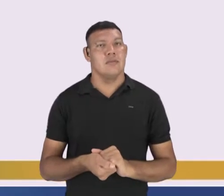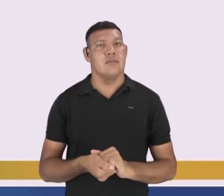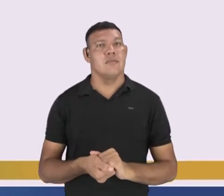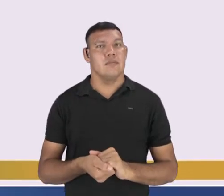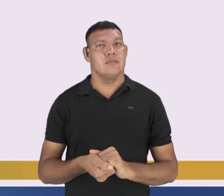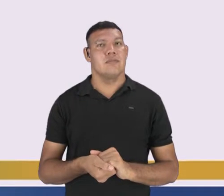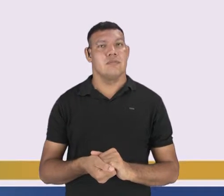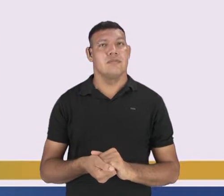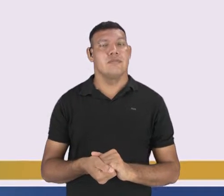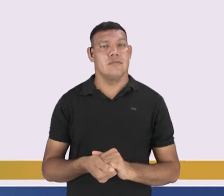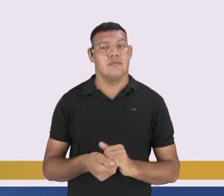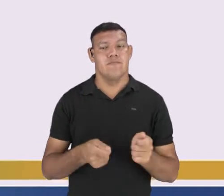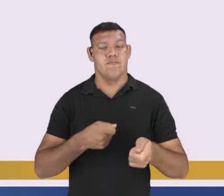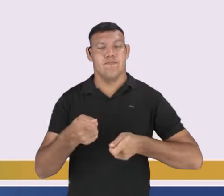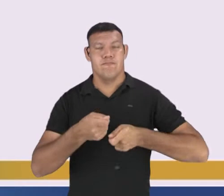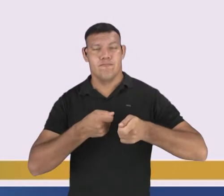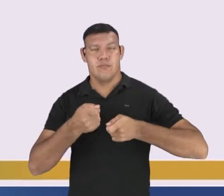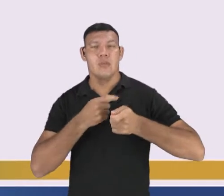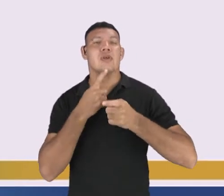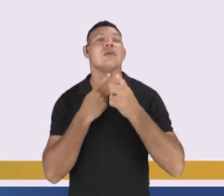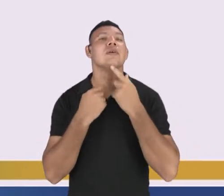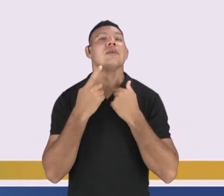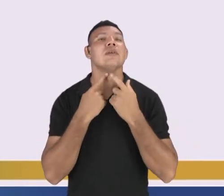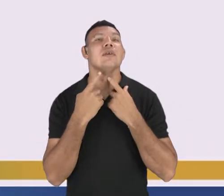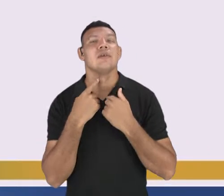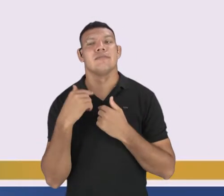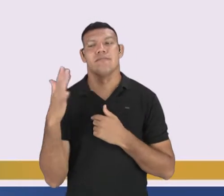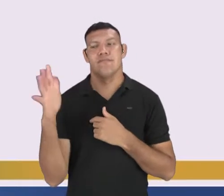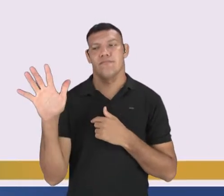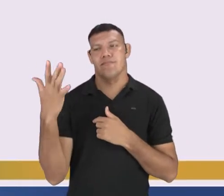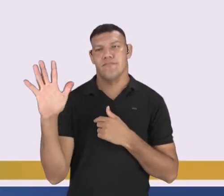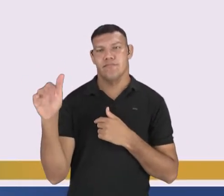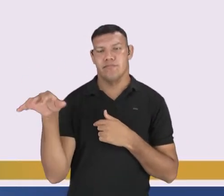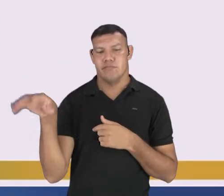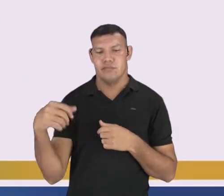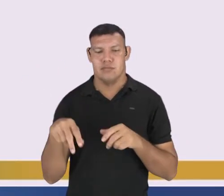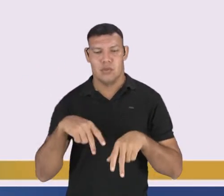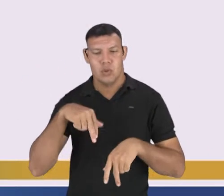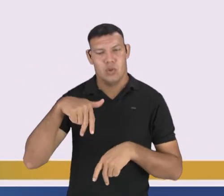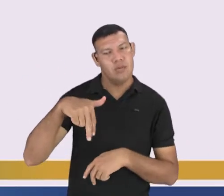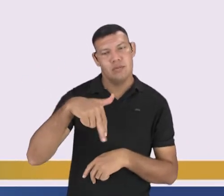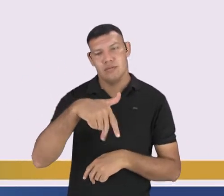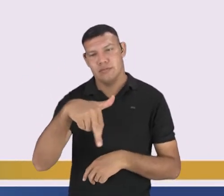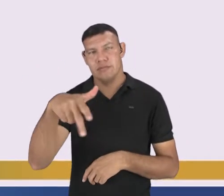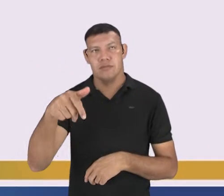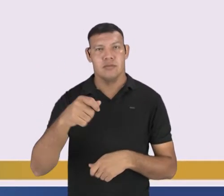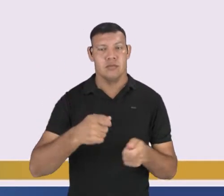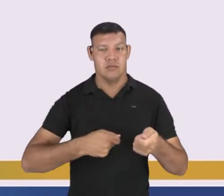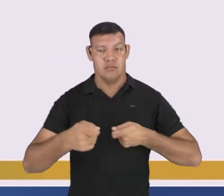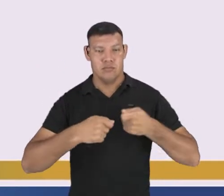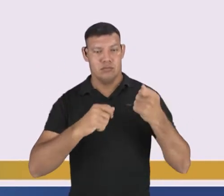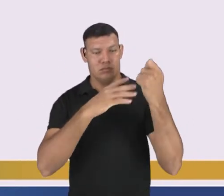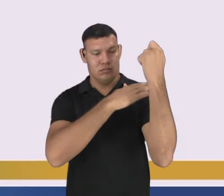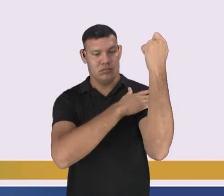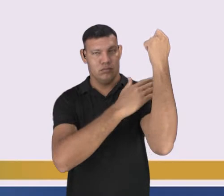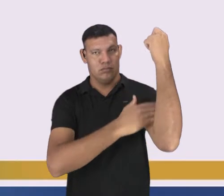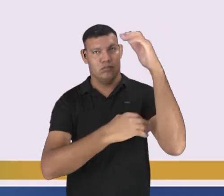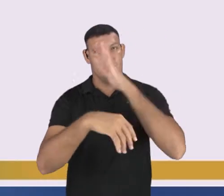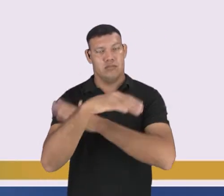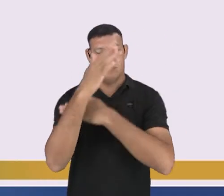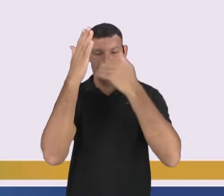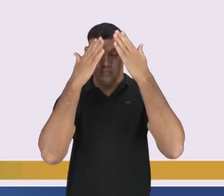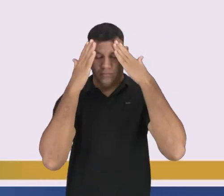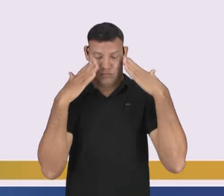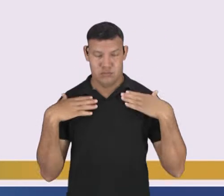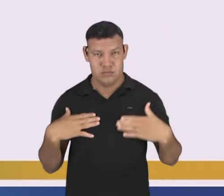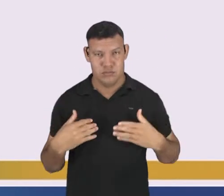sobre o controle da nossa vontade, como, por exemplo, mexer uma mão, andar, regula a musculatura esquelética de todo o nosso